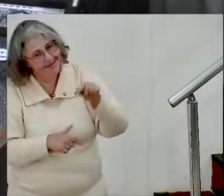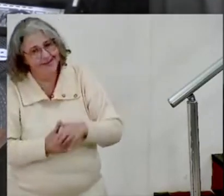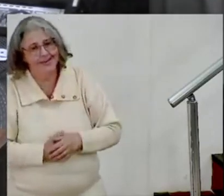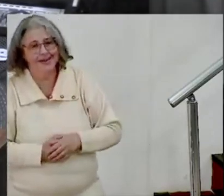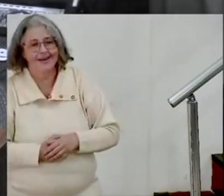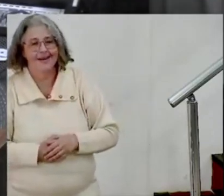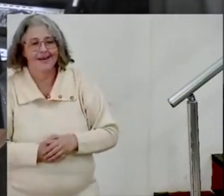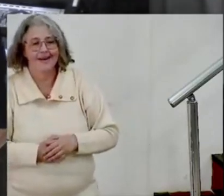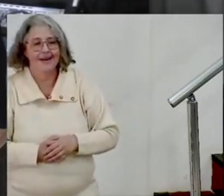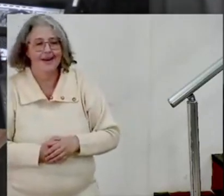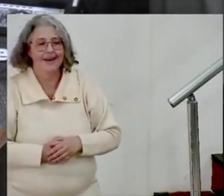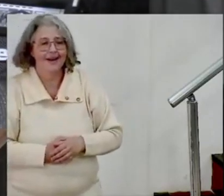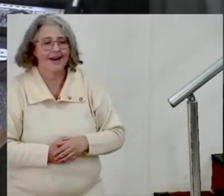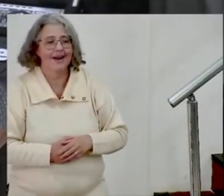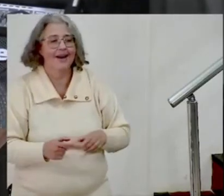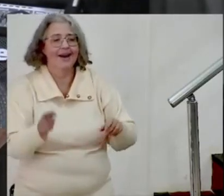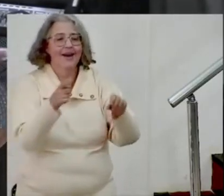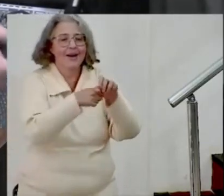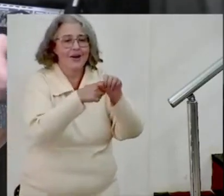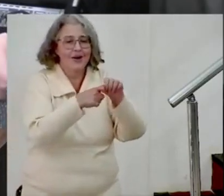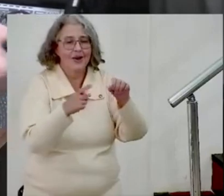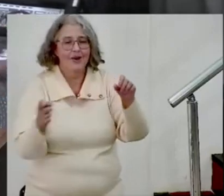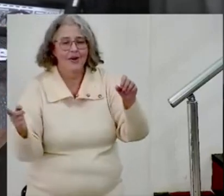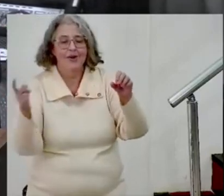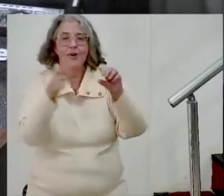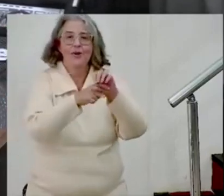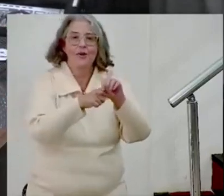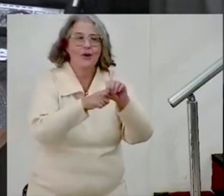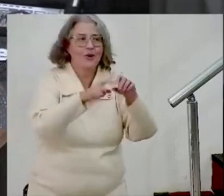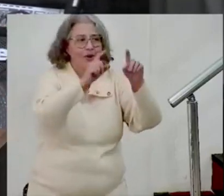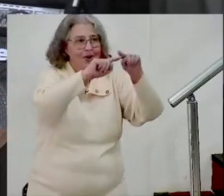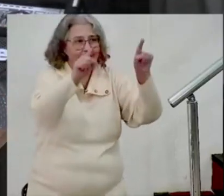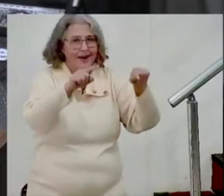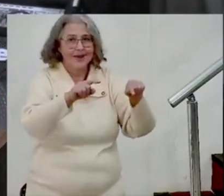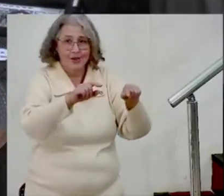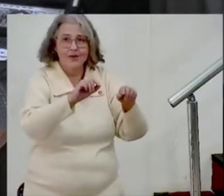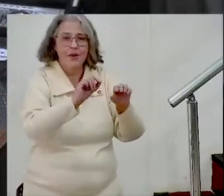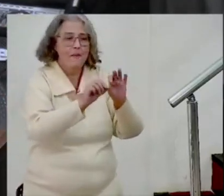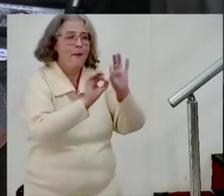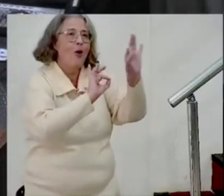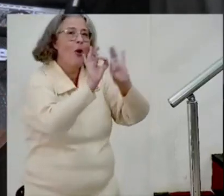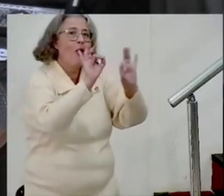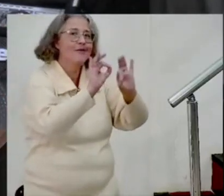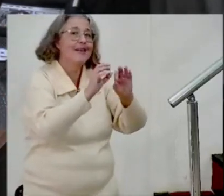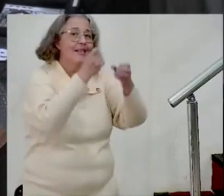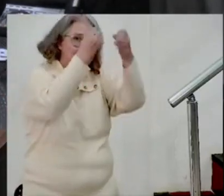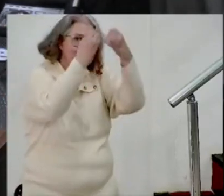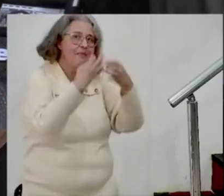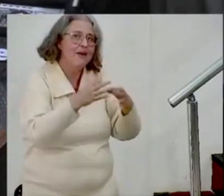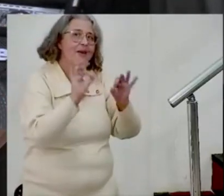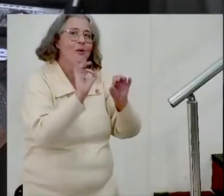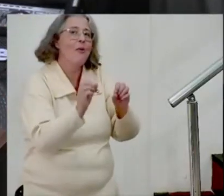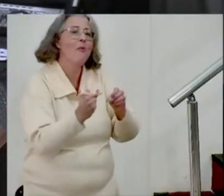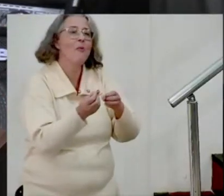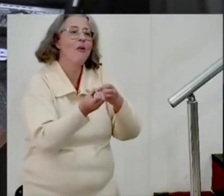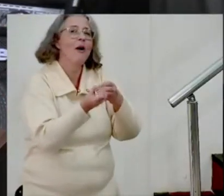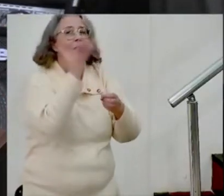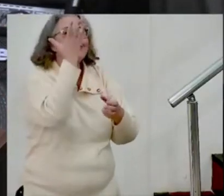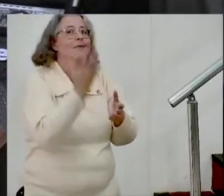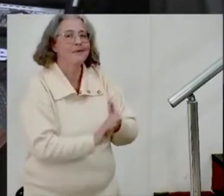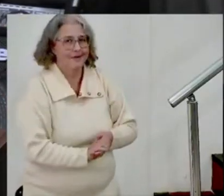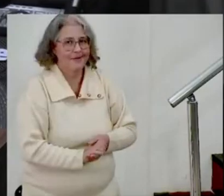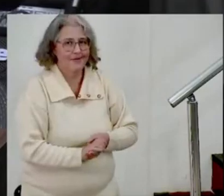de fora para dentro para o tanque de Siloé. E ali se conta como foi a obra, como eles se encontraram, tudo mais. E aí